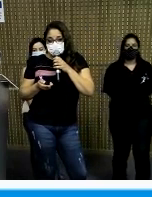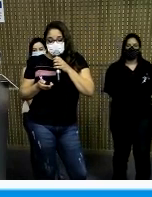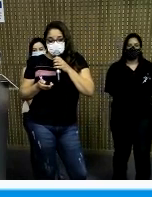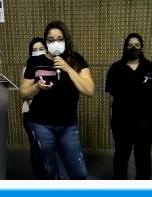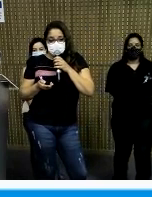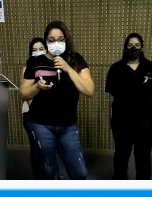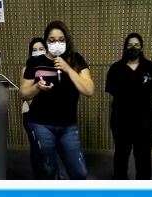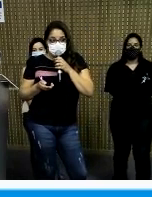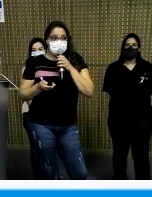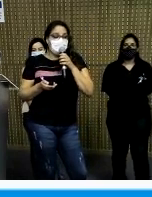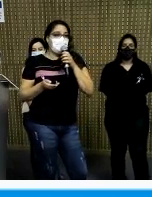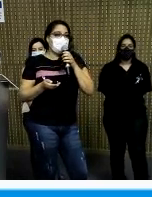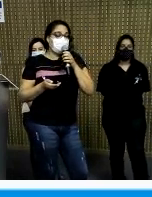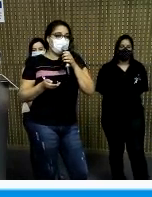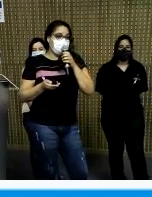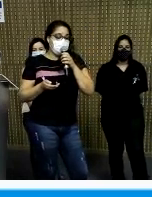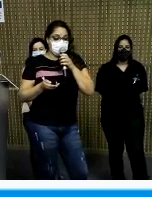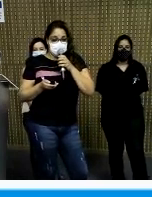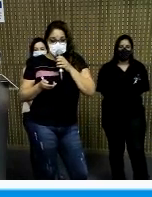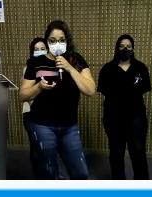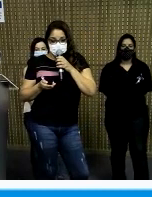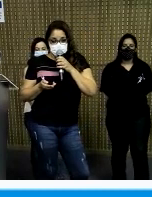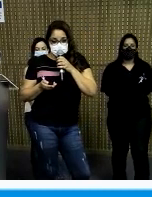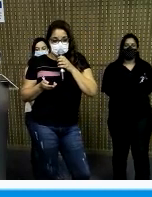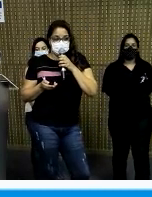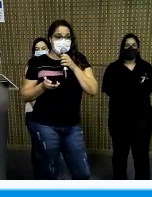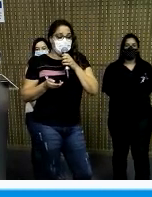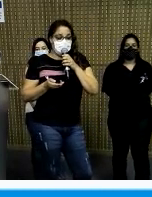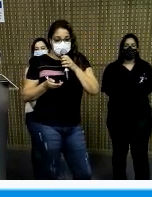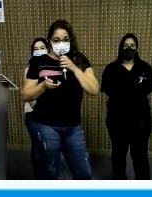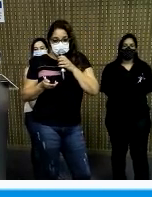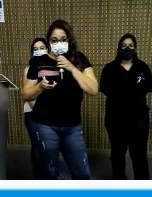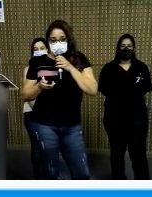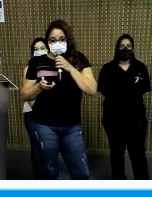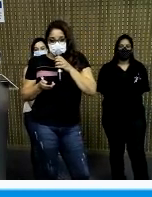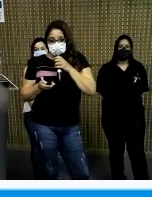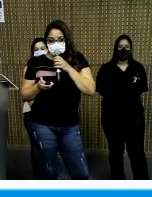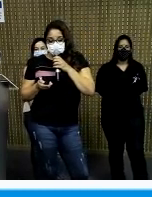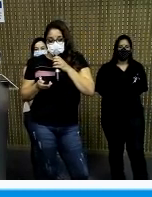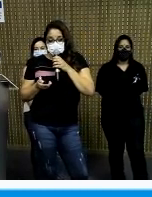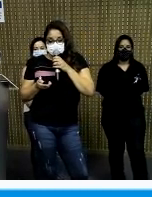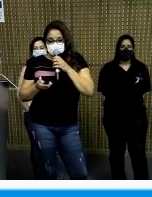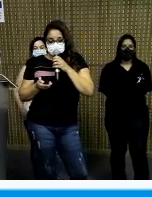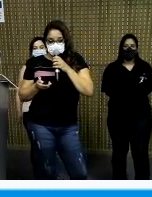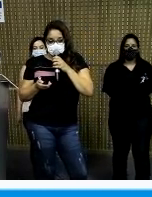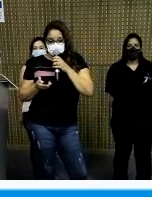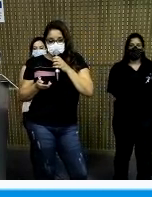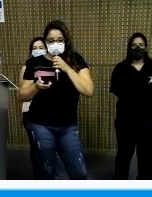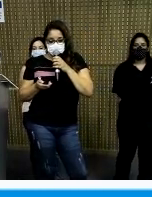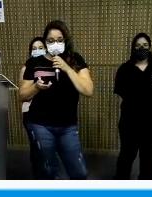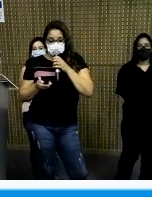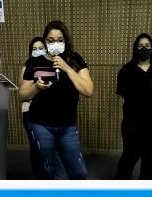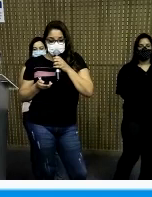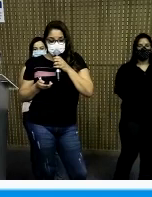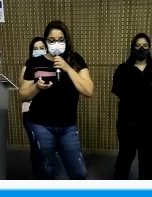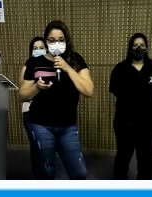Programa Médicos pelo Brasil, a nossa enfermeira, a Alciene, ela tem 11, né, no momento, agora